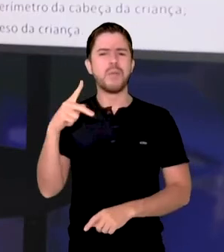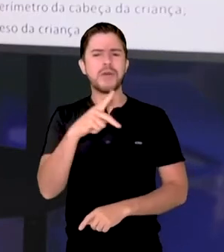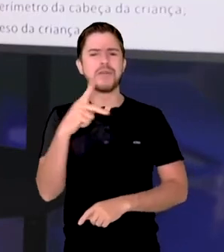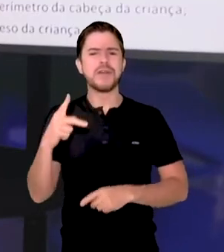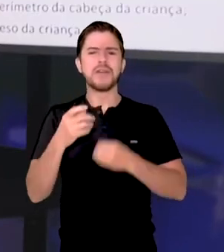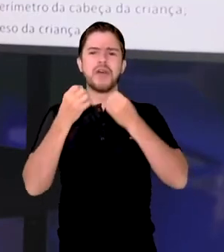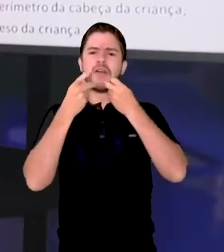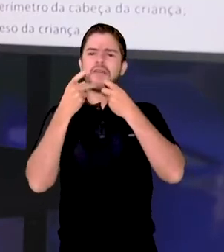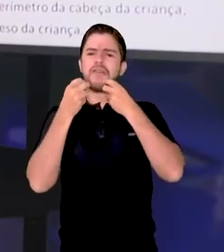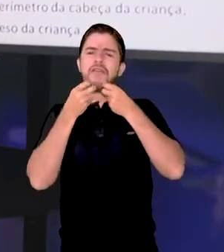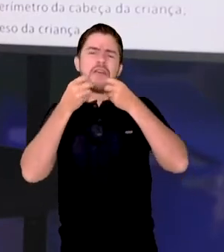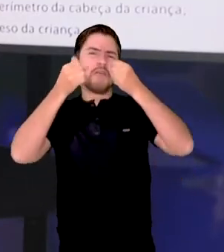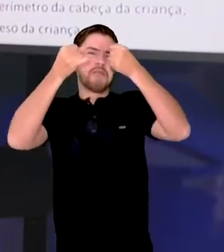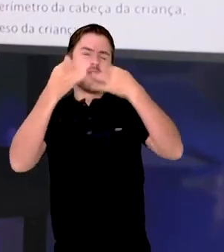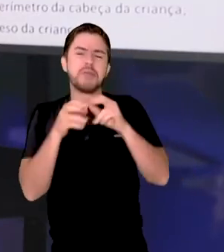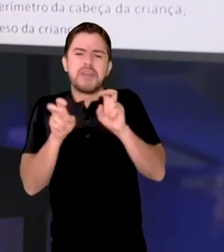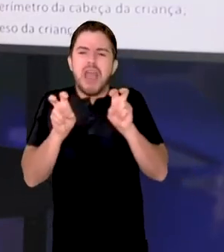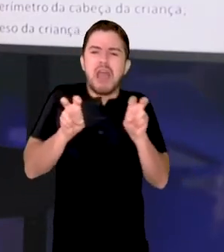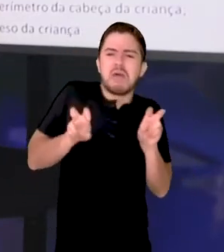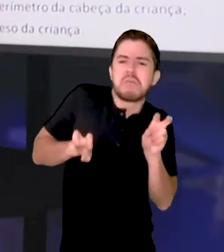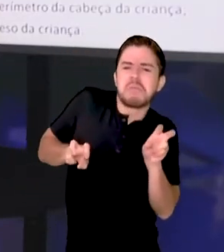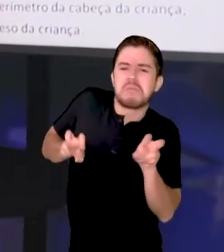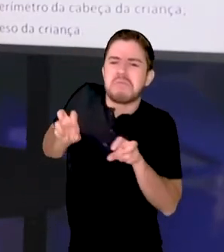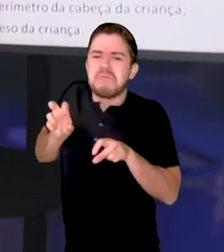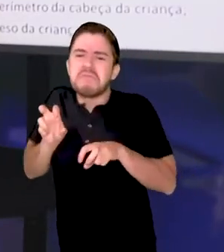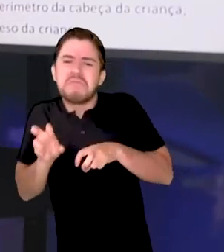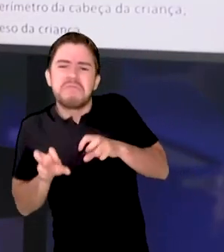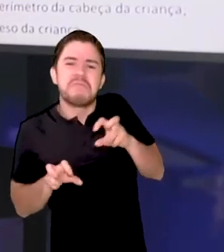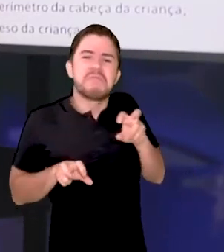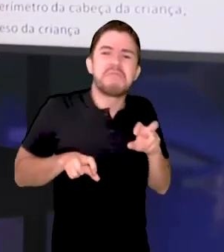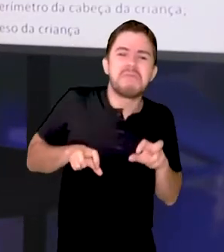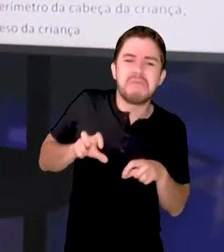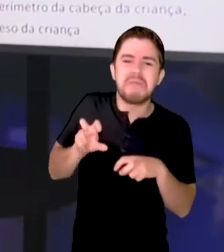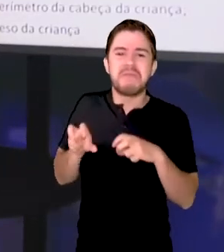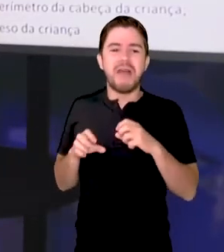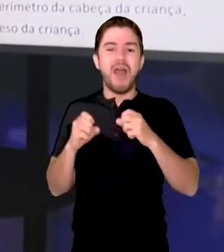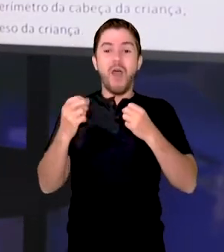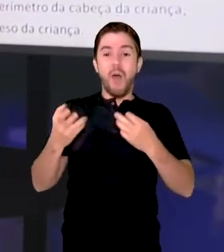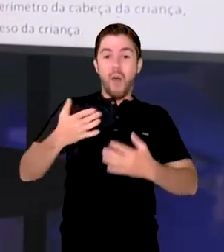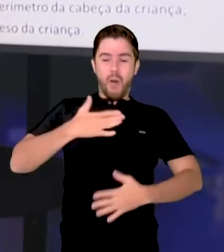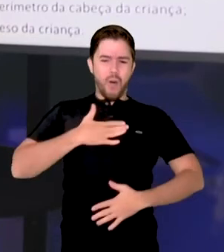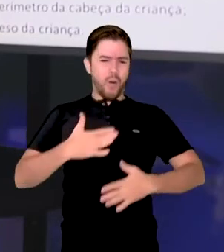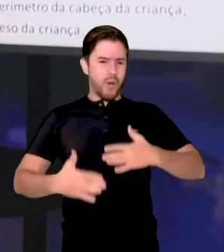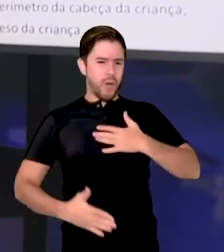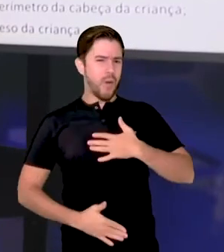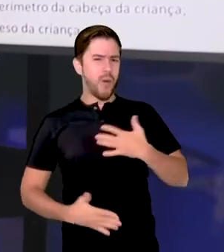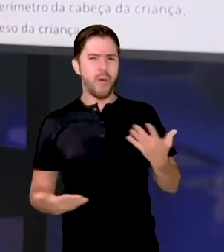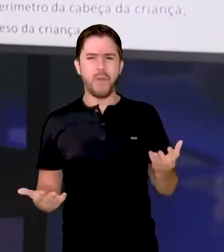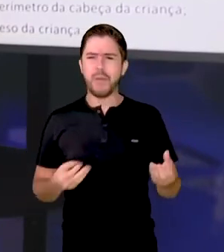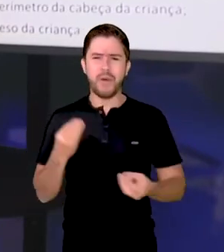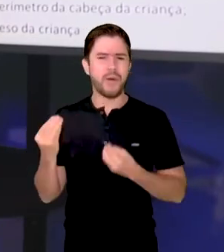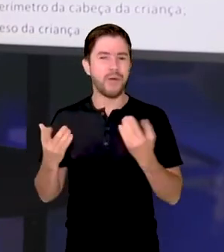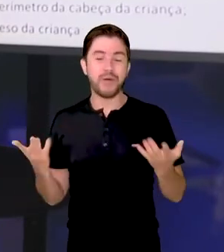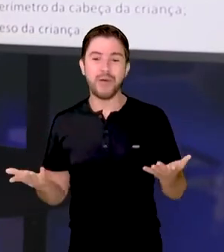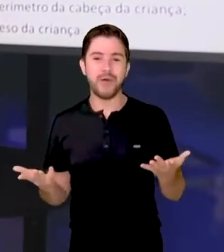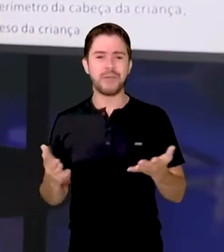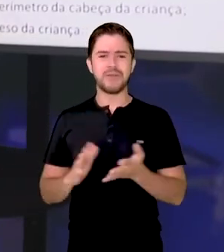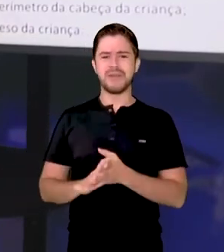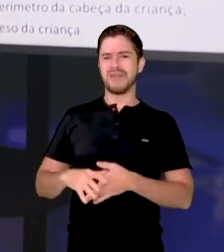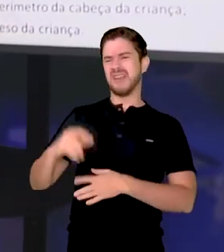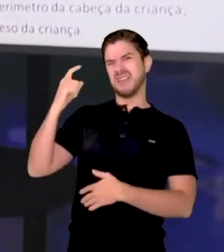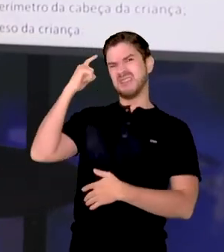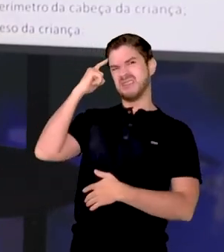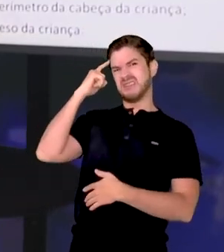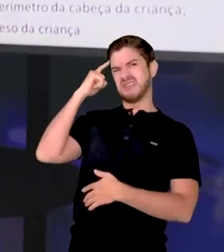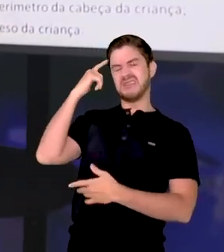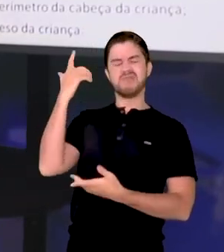falar de dinossauro eu sou resolveu falar de partes do corpo humano Sabe sim um forte